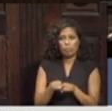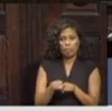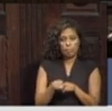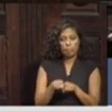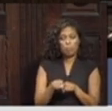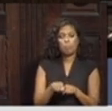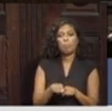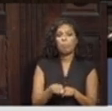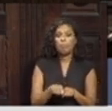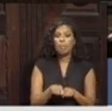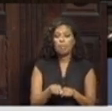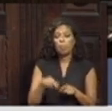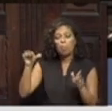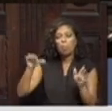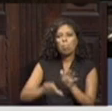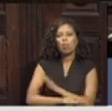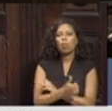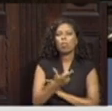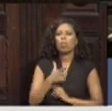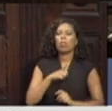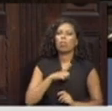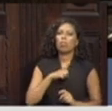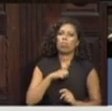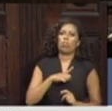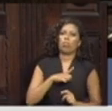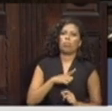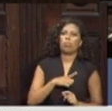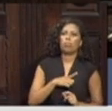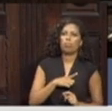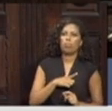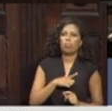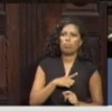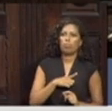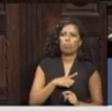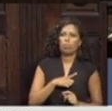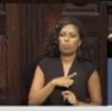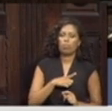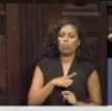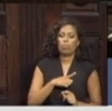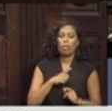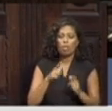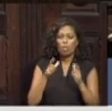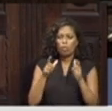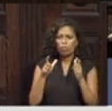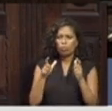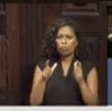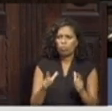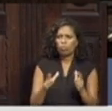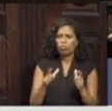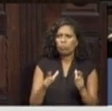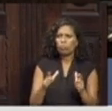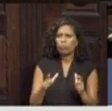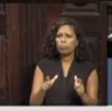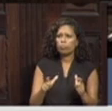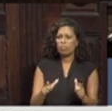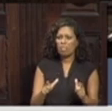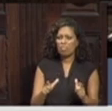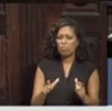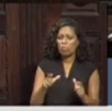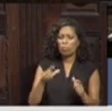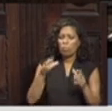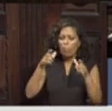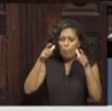de um parente. Ora, é a liberdade de ir e vir, esta liberdade individual tão fundamental, que já